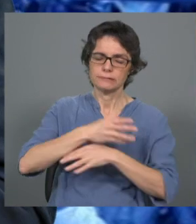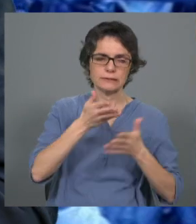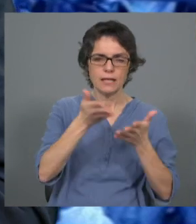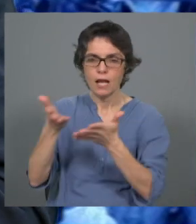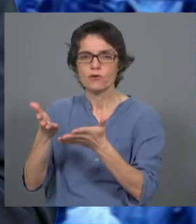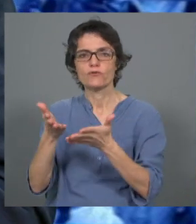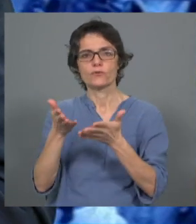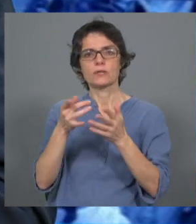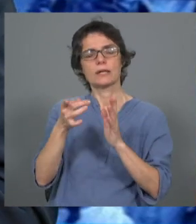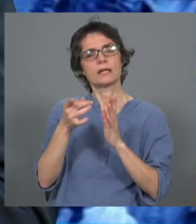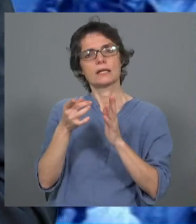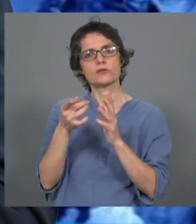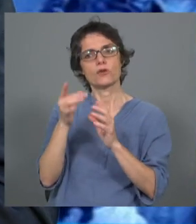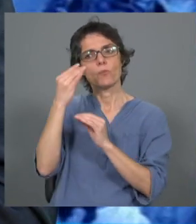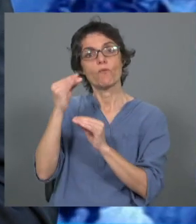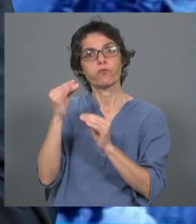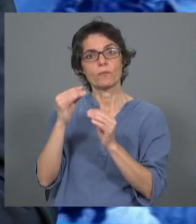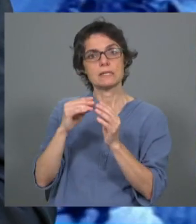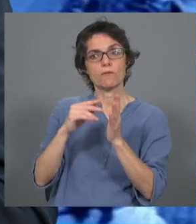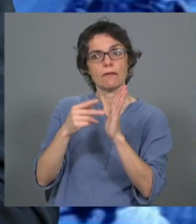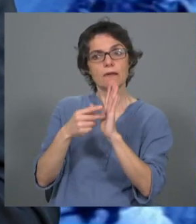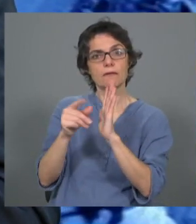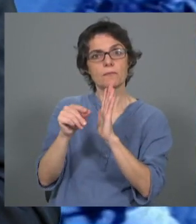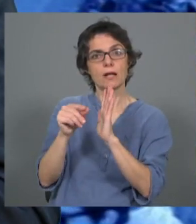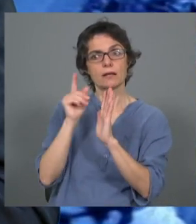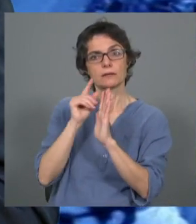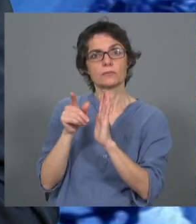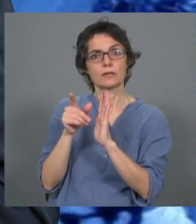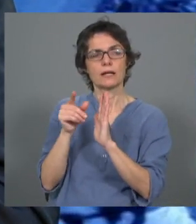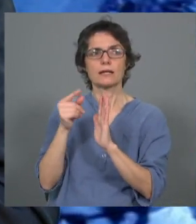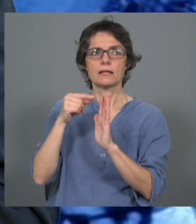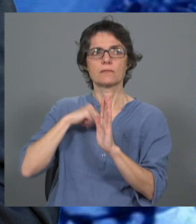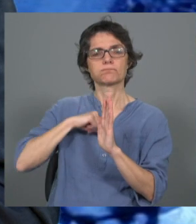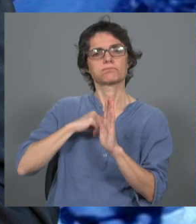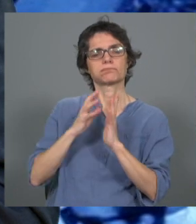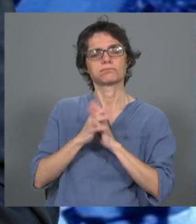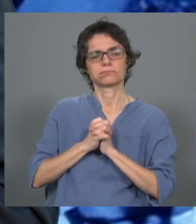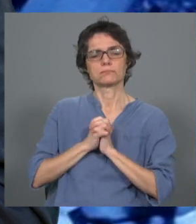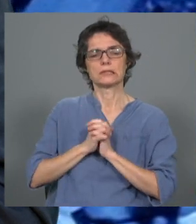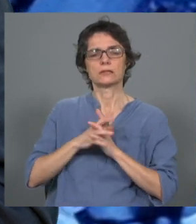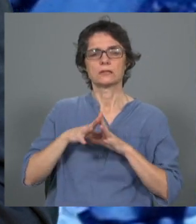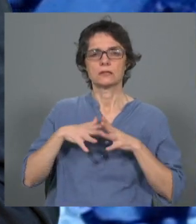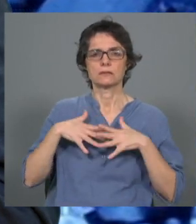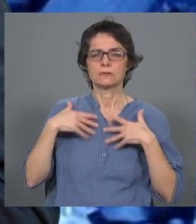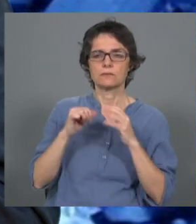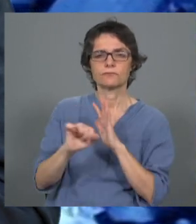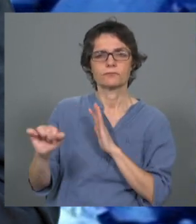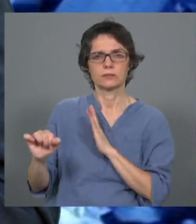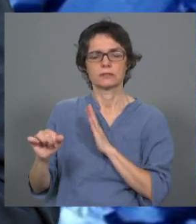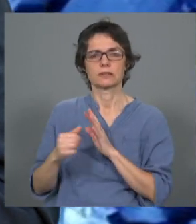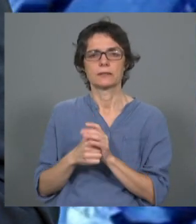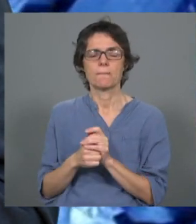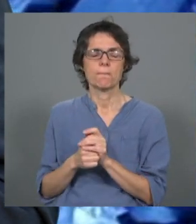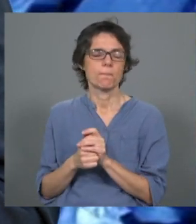prática, técnica, mas também espiritual e orante, e também este